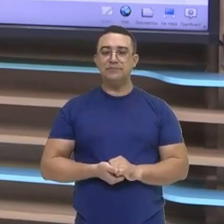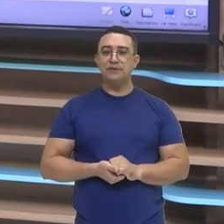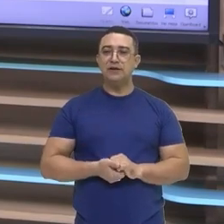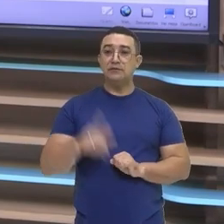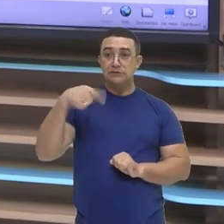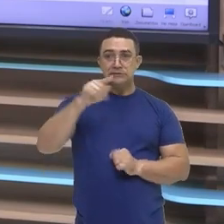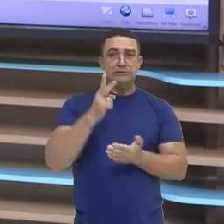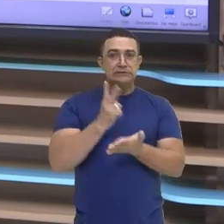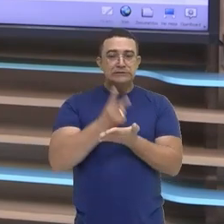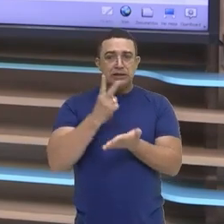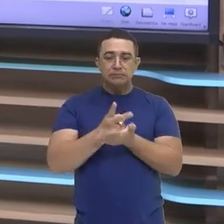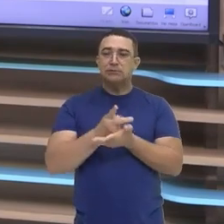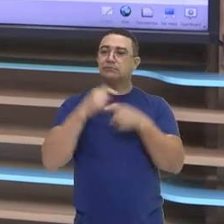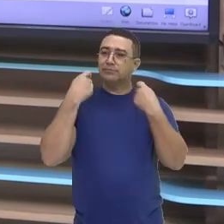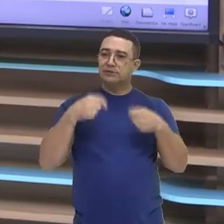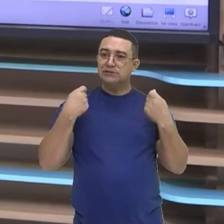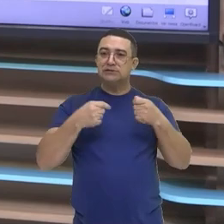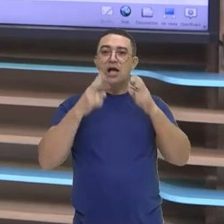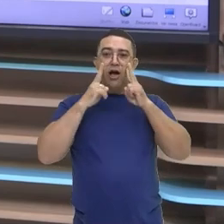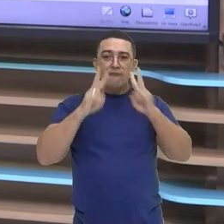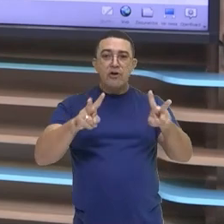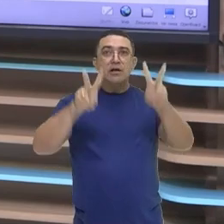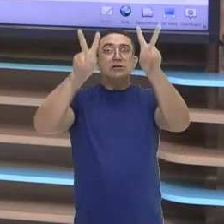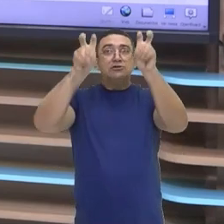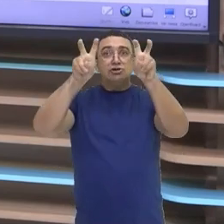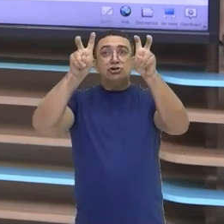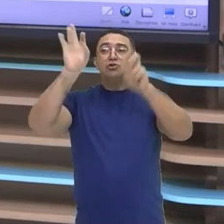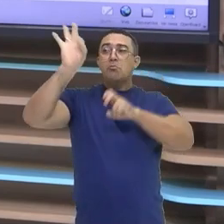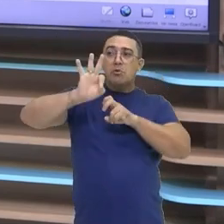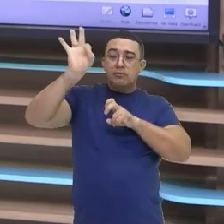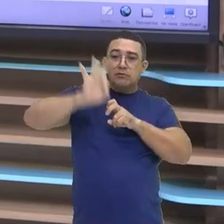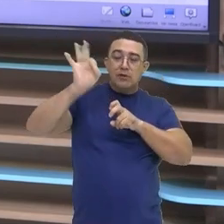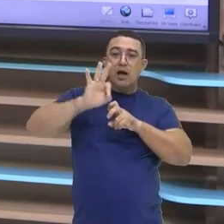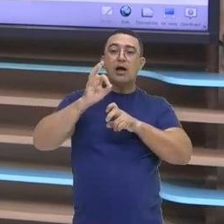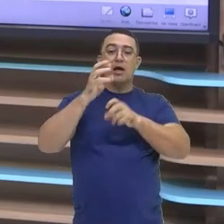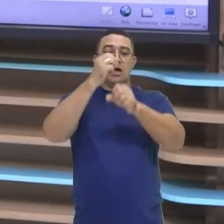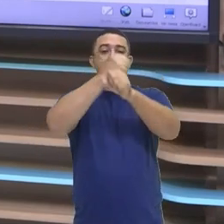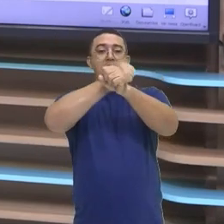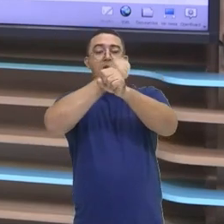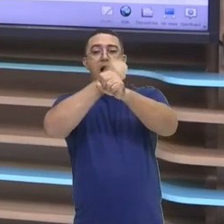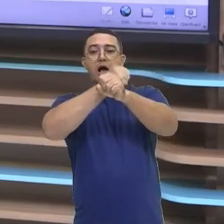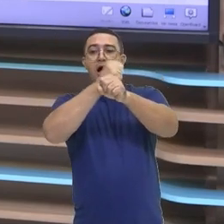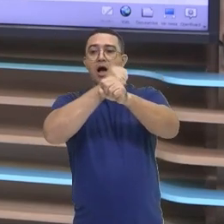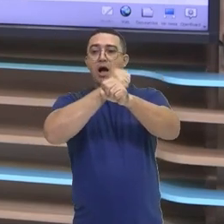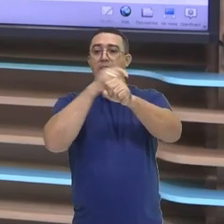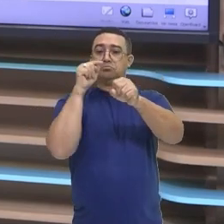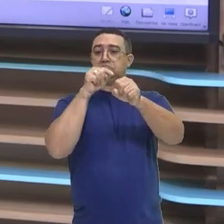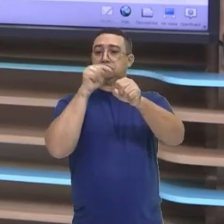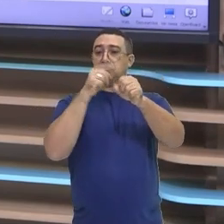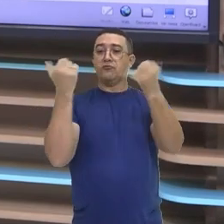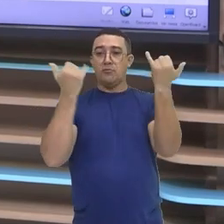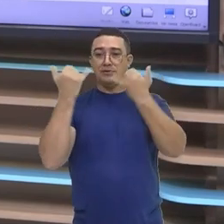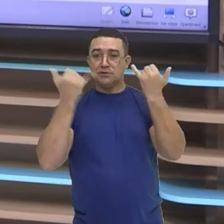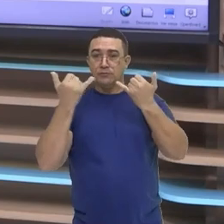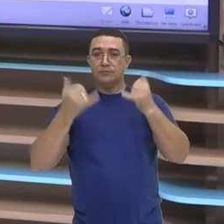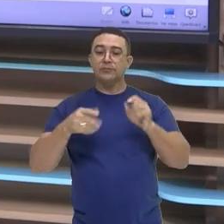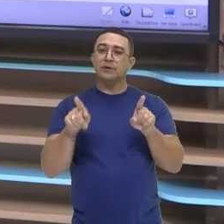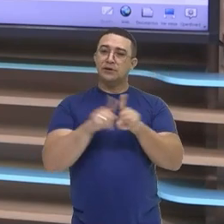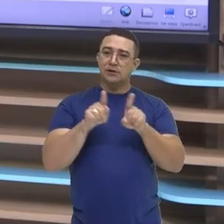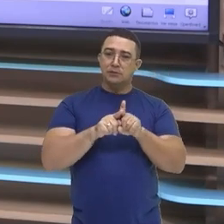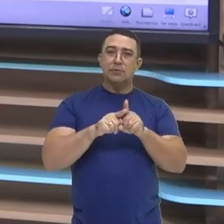lembrem aí de olhar o título, olhar a porcentagem, ver quantos anos tem ali naquele infográfico, assim como a gente